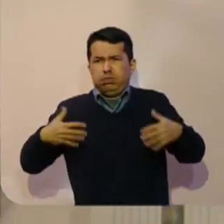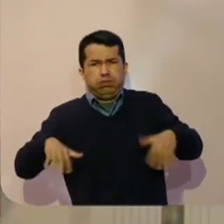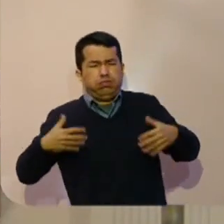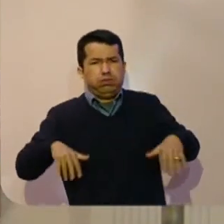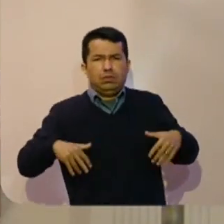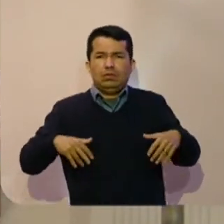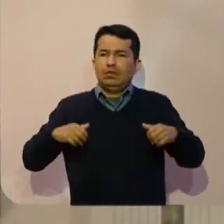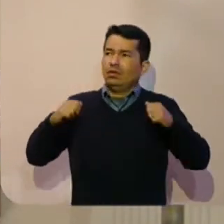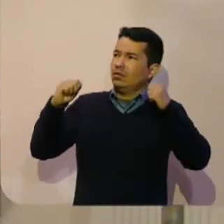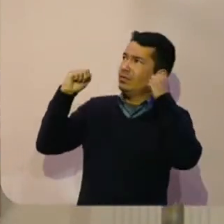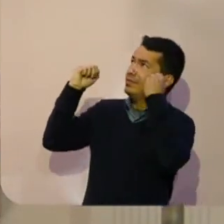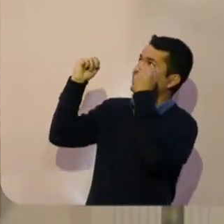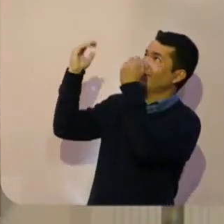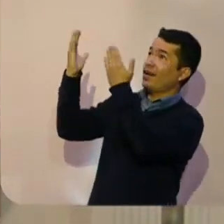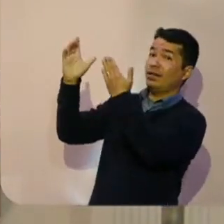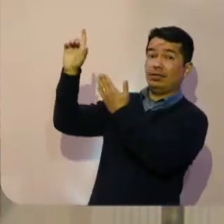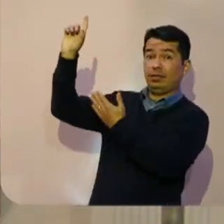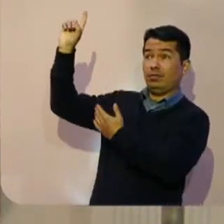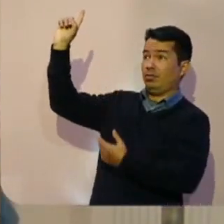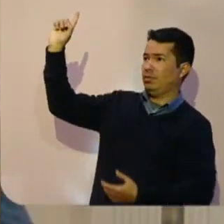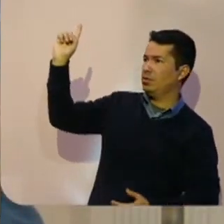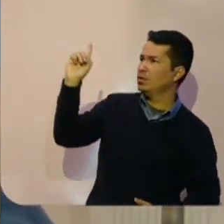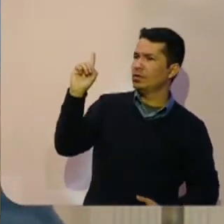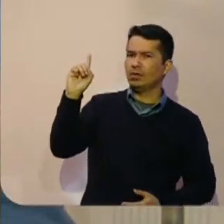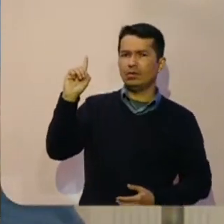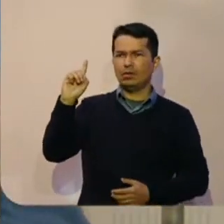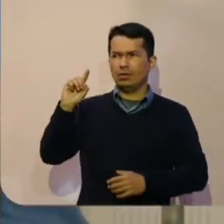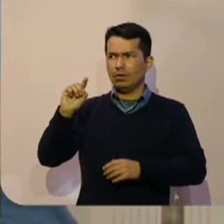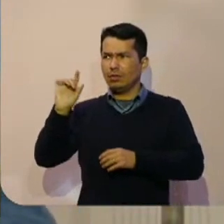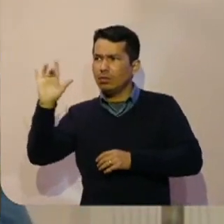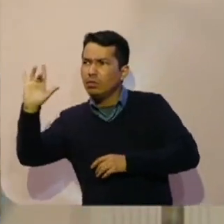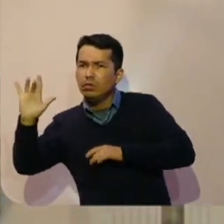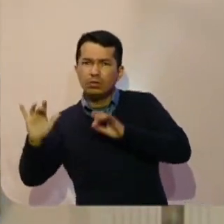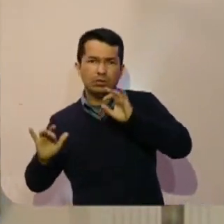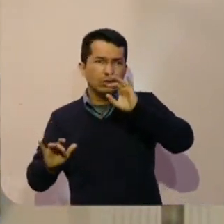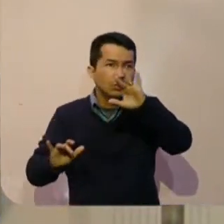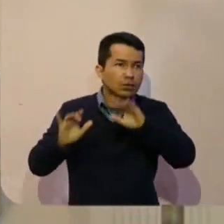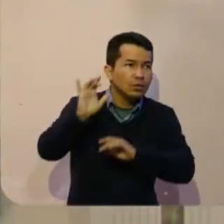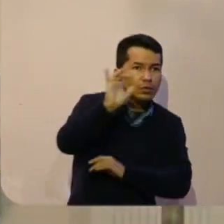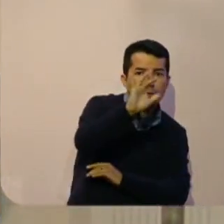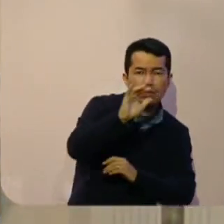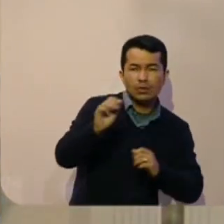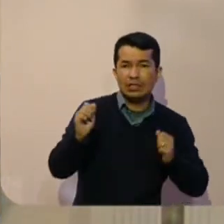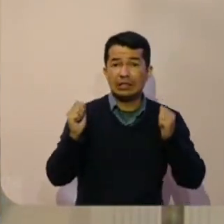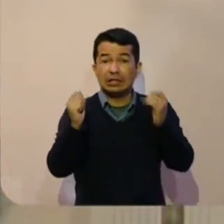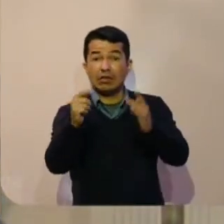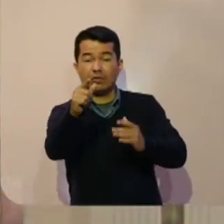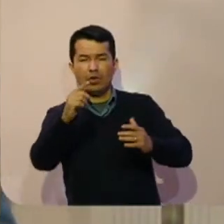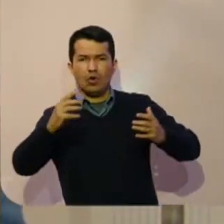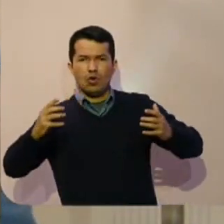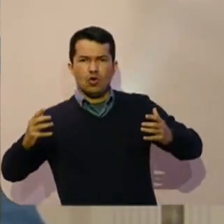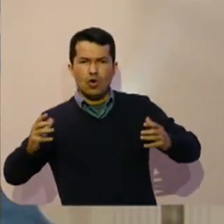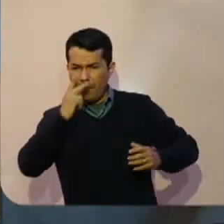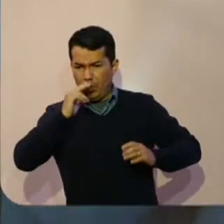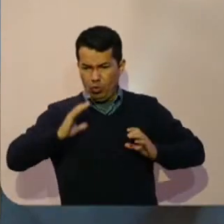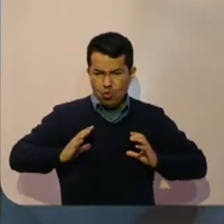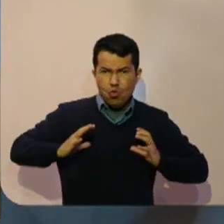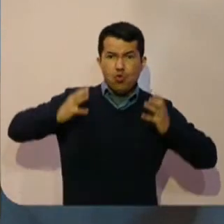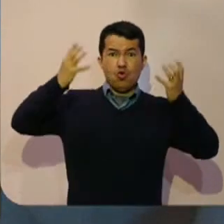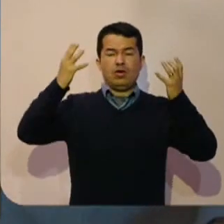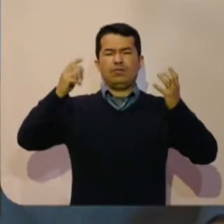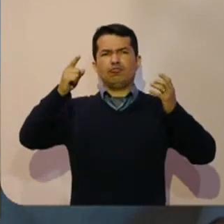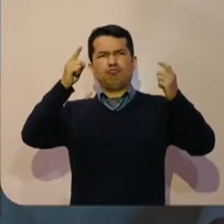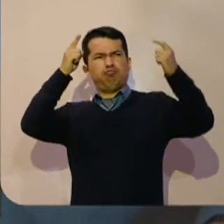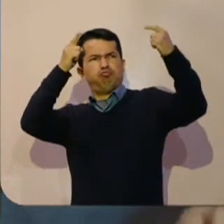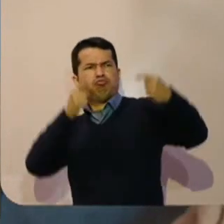a agir. E sabe o que ele faz? Ele nos dá coragem para nós enfrentarmos o que tem pela frente.